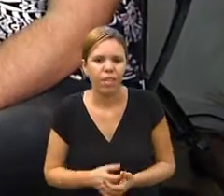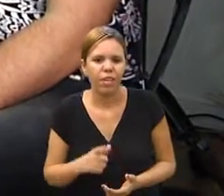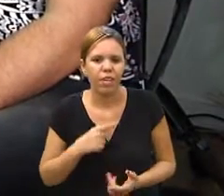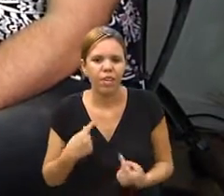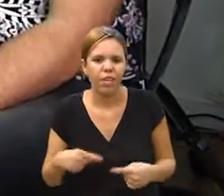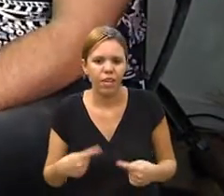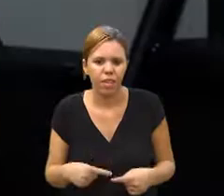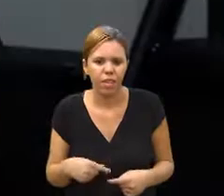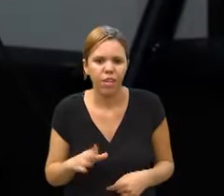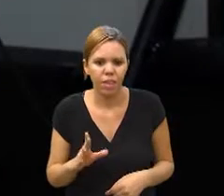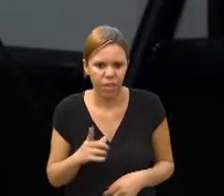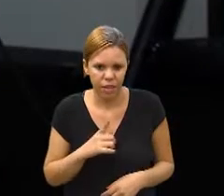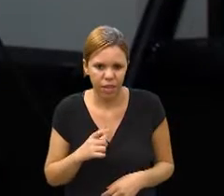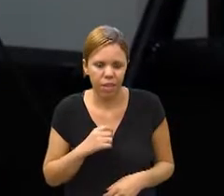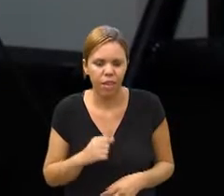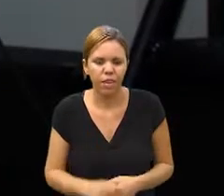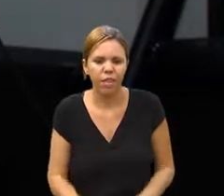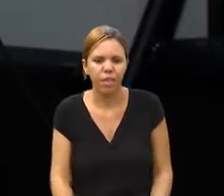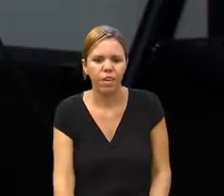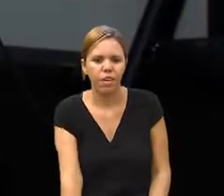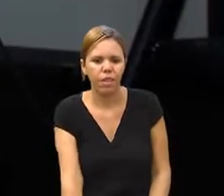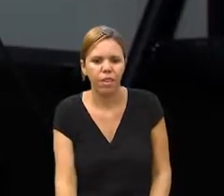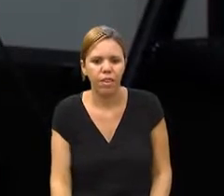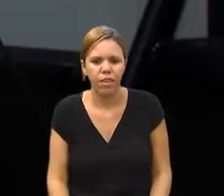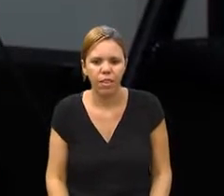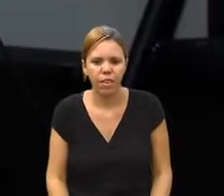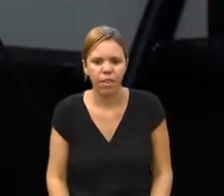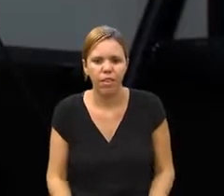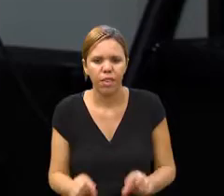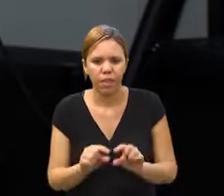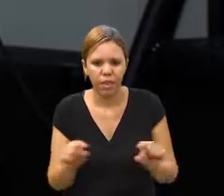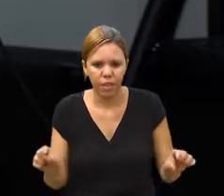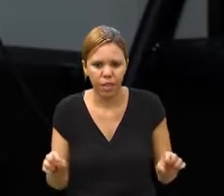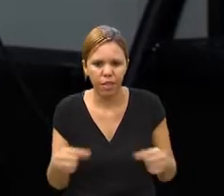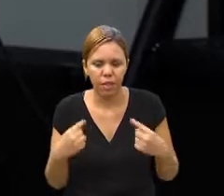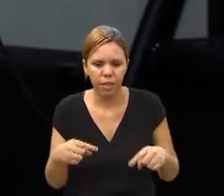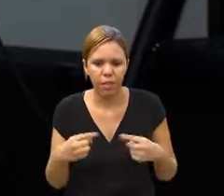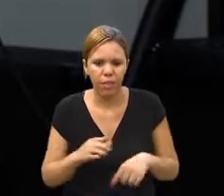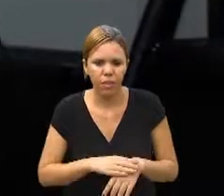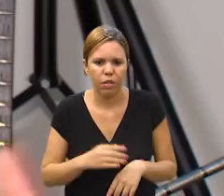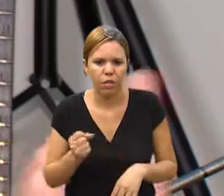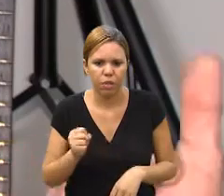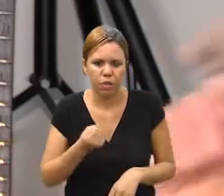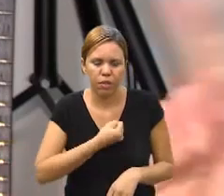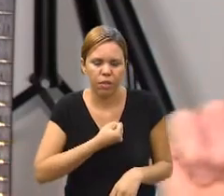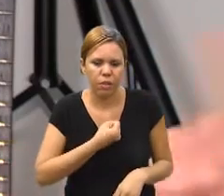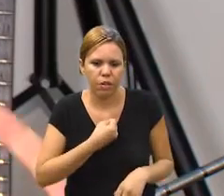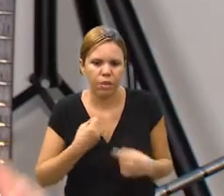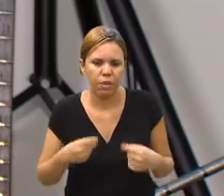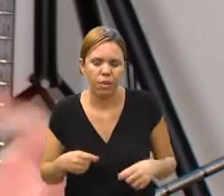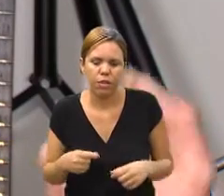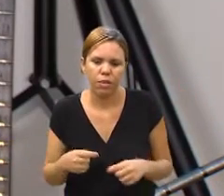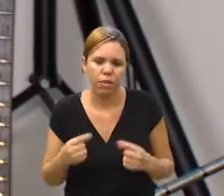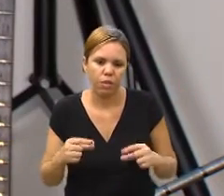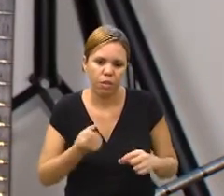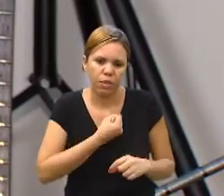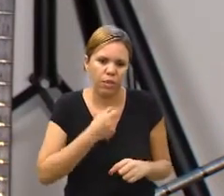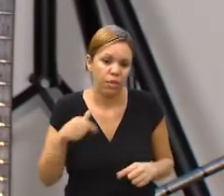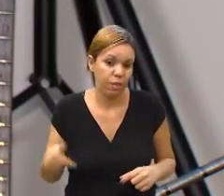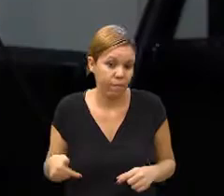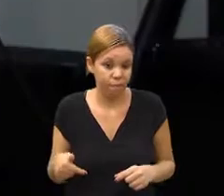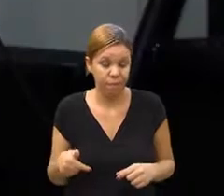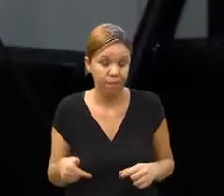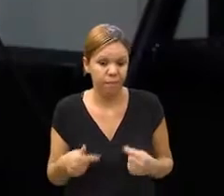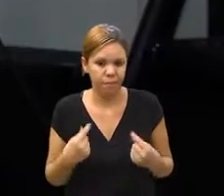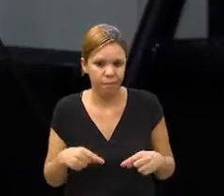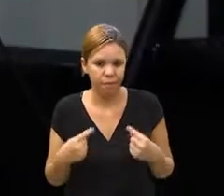uma música ou já foram as 4? Tem a Too Blind to See, que é a faixa 8. Não, faixa 7. Faixa 7. Faixa